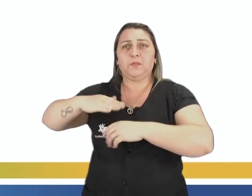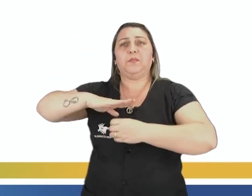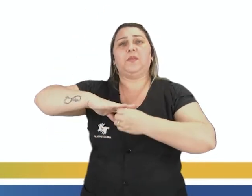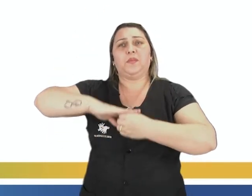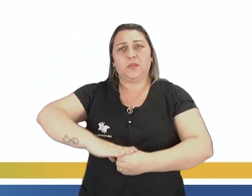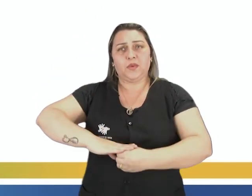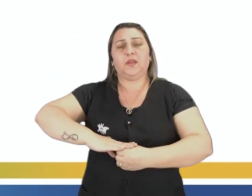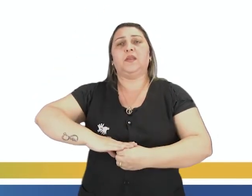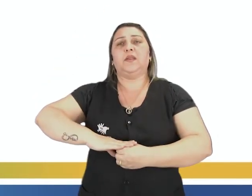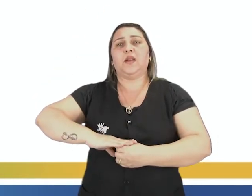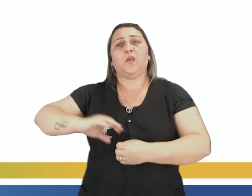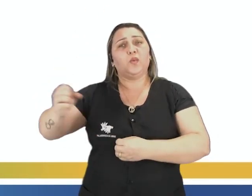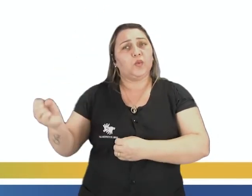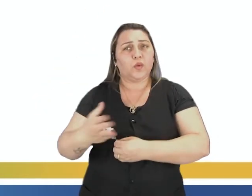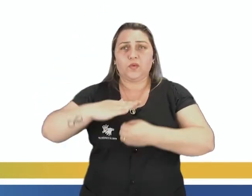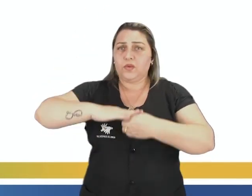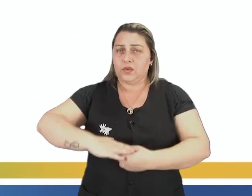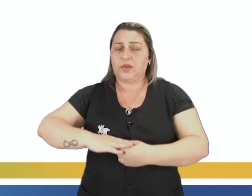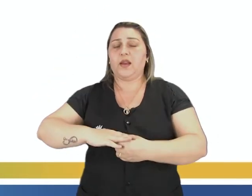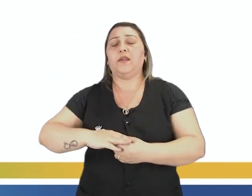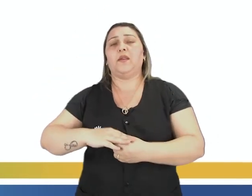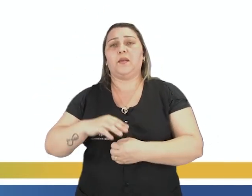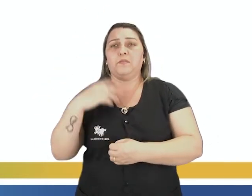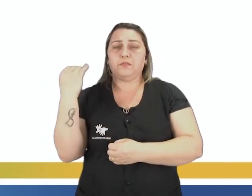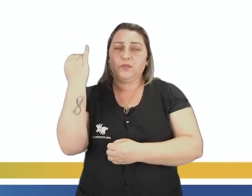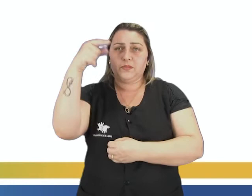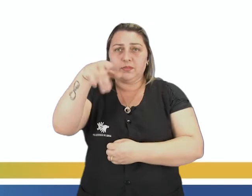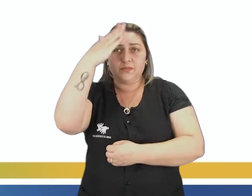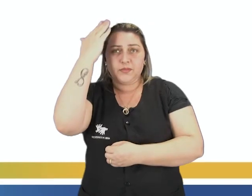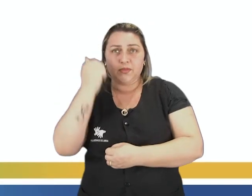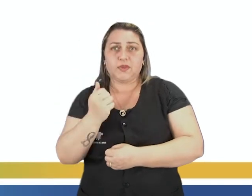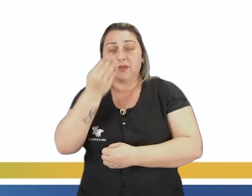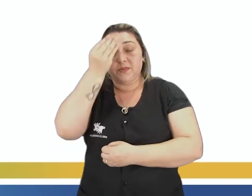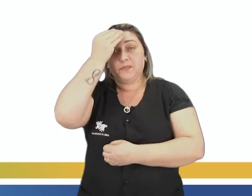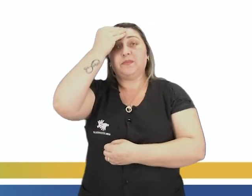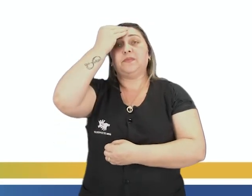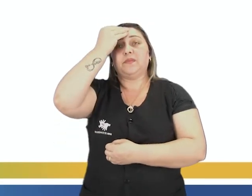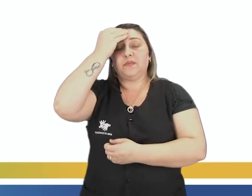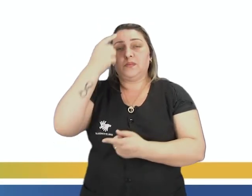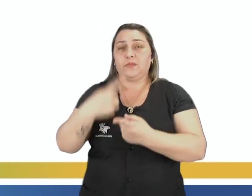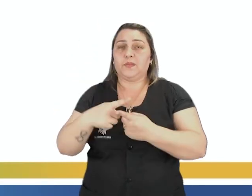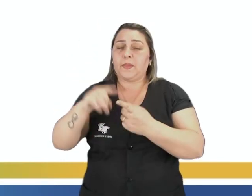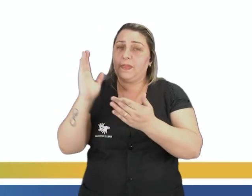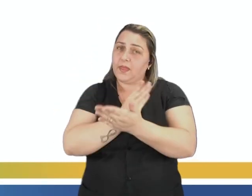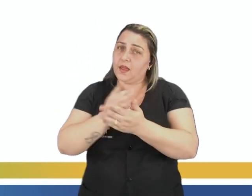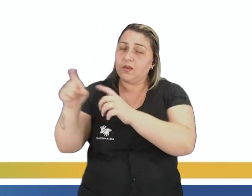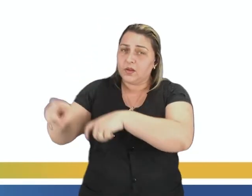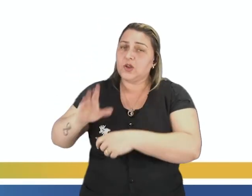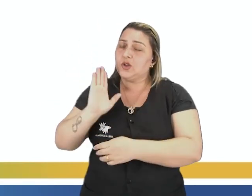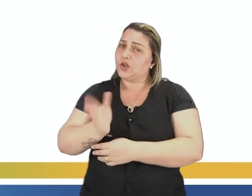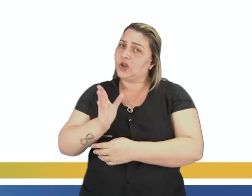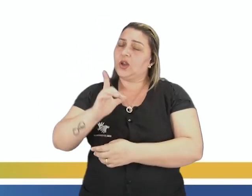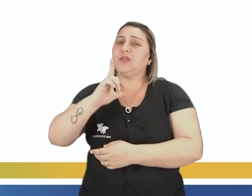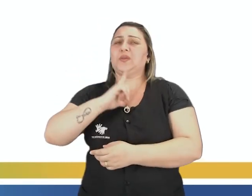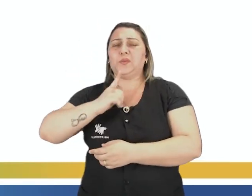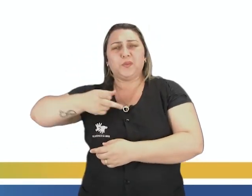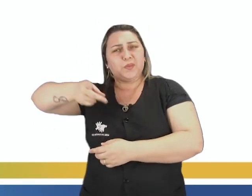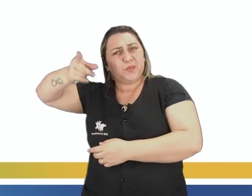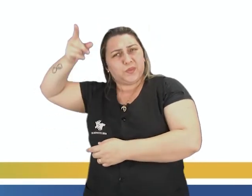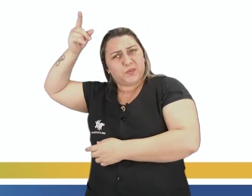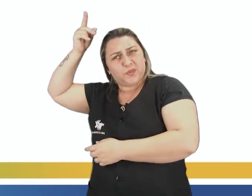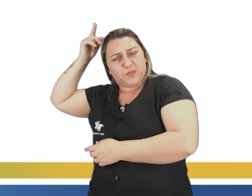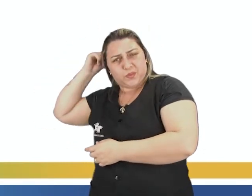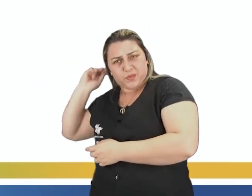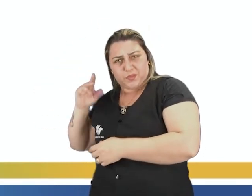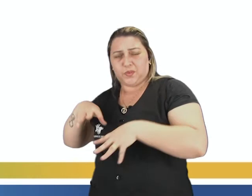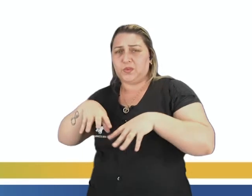do neocolonialismo, tá? Então é válido você frisar isso, porque algumas colônias já estavam há muito tempo mesmo